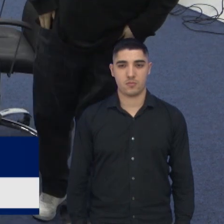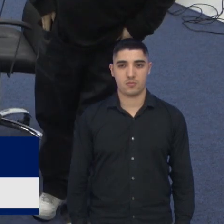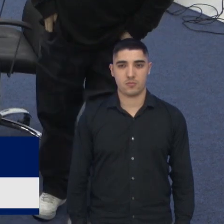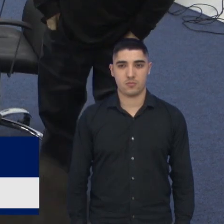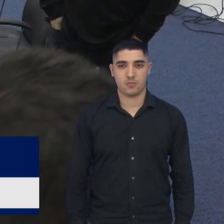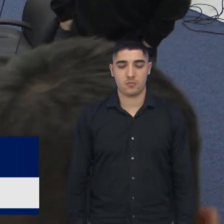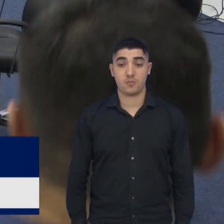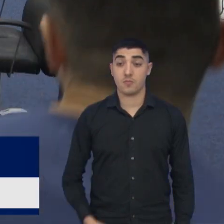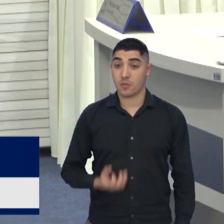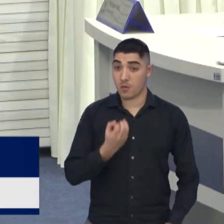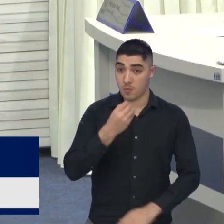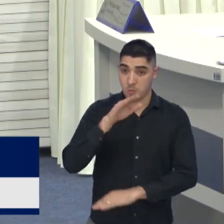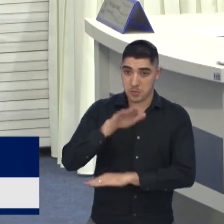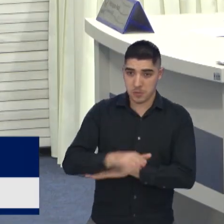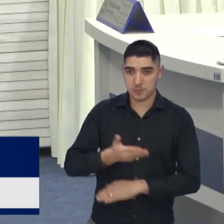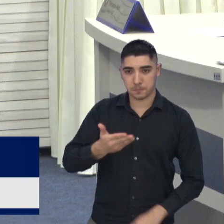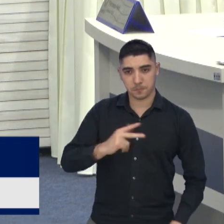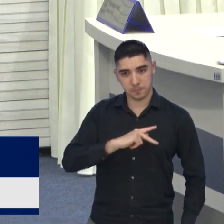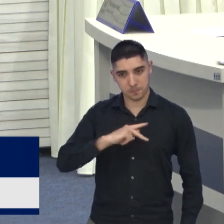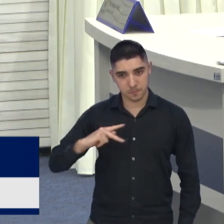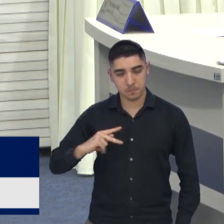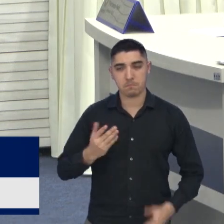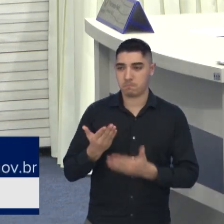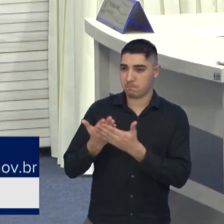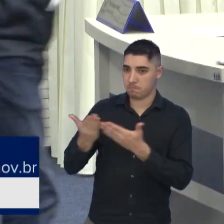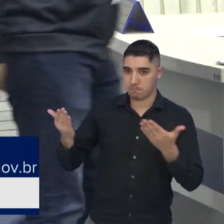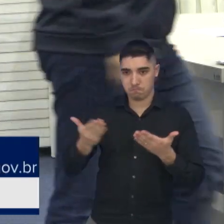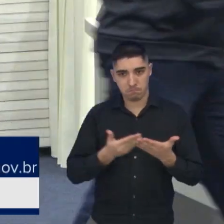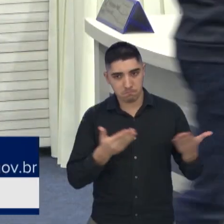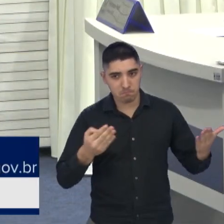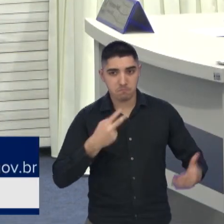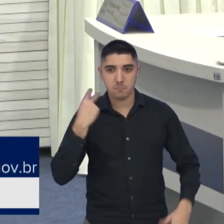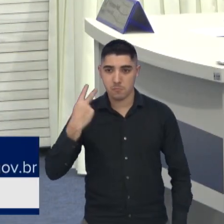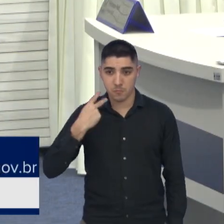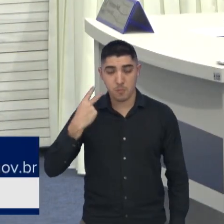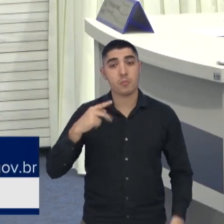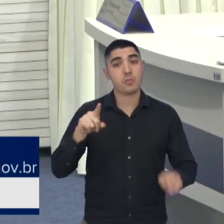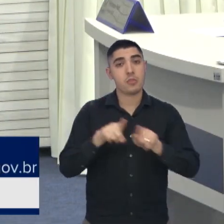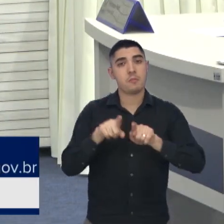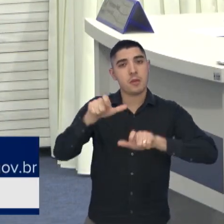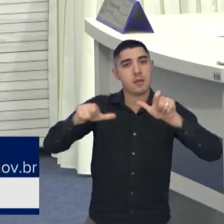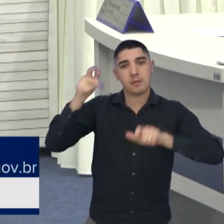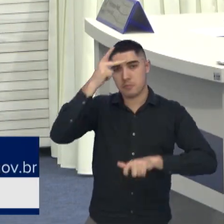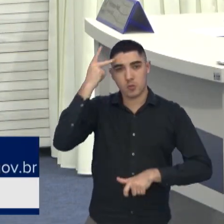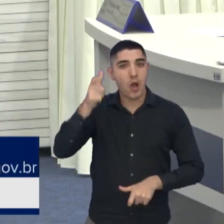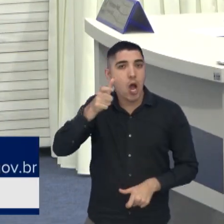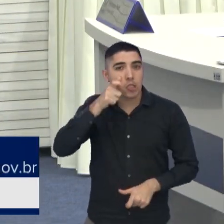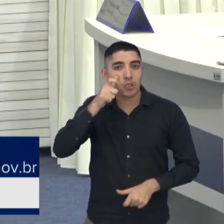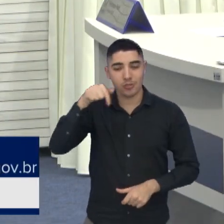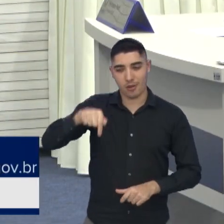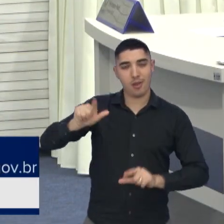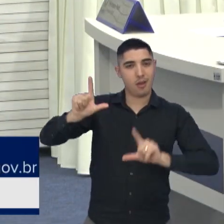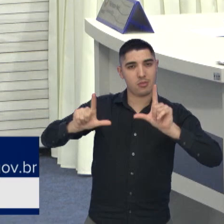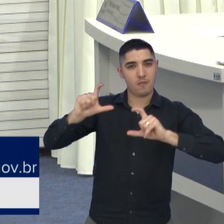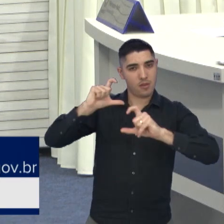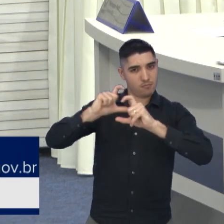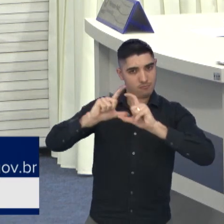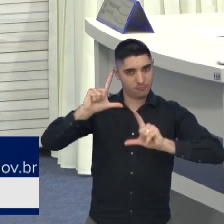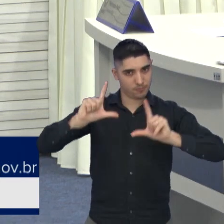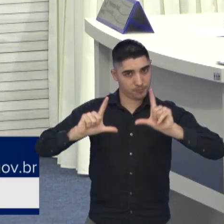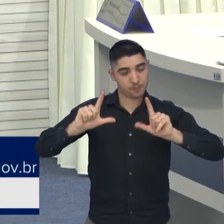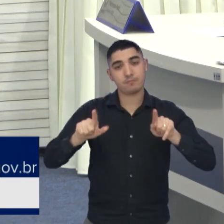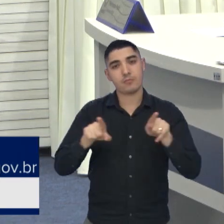Boa tarde, senhor presidente, vereadores e vereadoras, público que nos assiste através da TV Câmara, através da página aqui